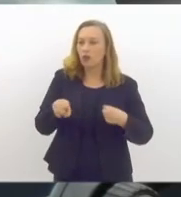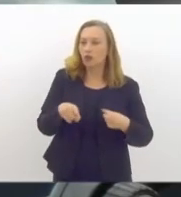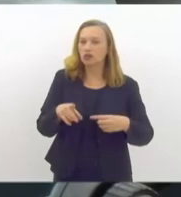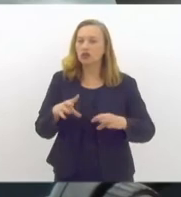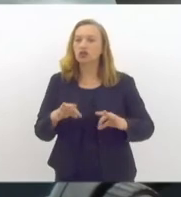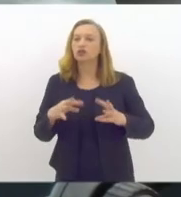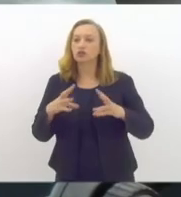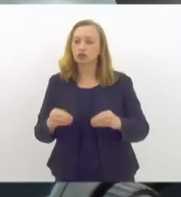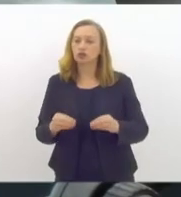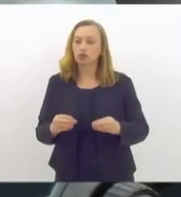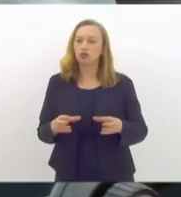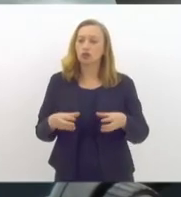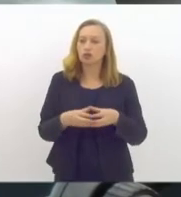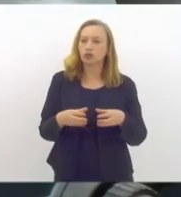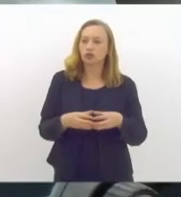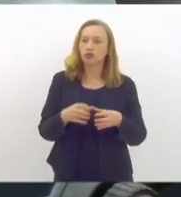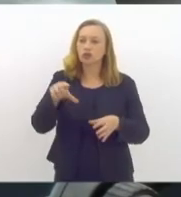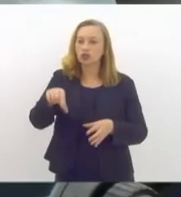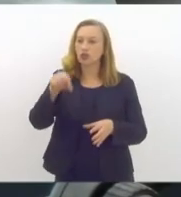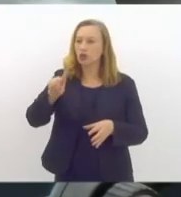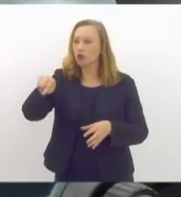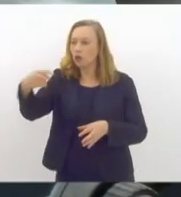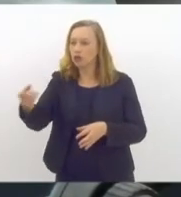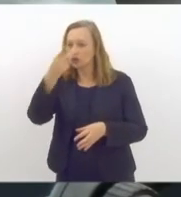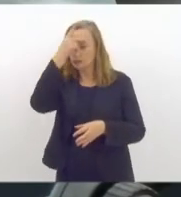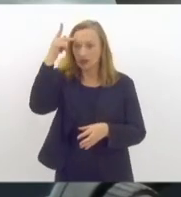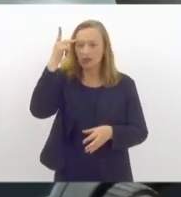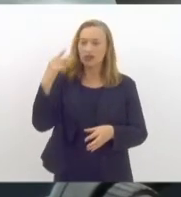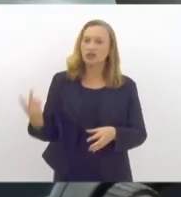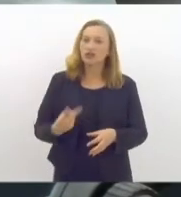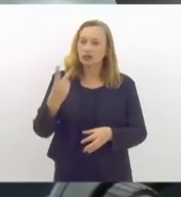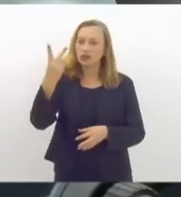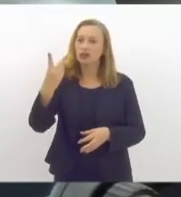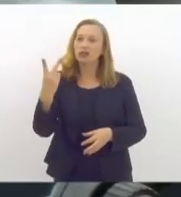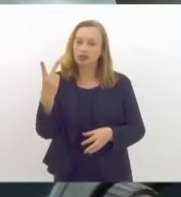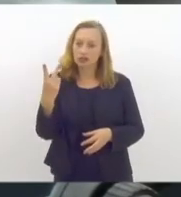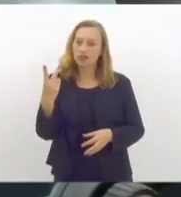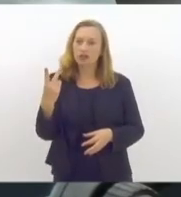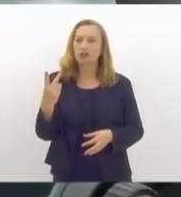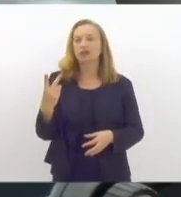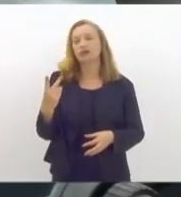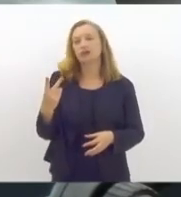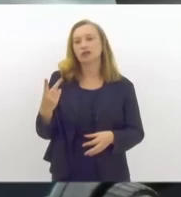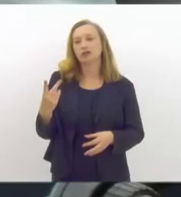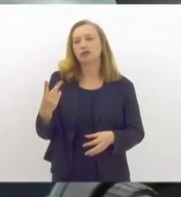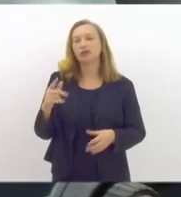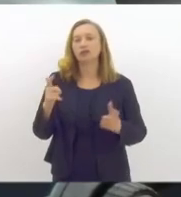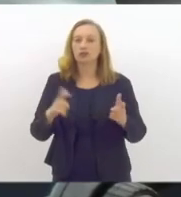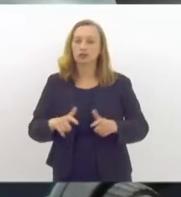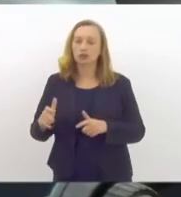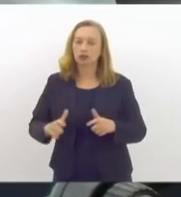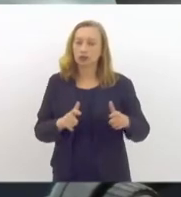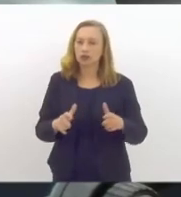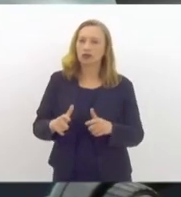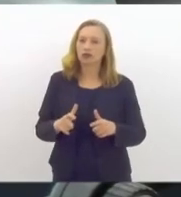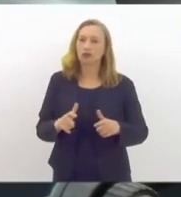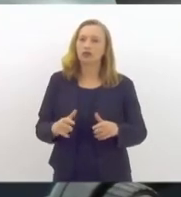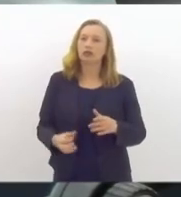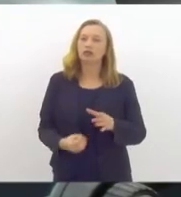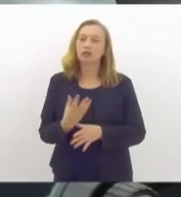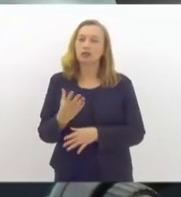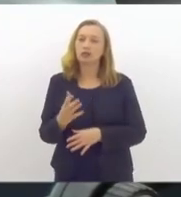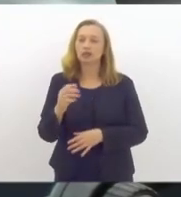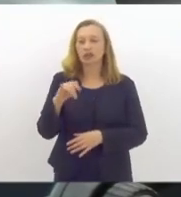violência eleger um outro candidato, se a gente preza por isso, se a gente preza por isso nos espaços e na construção da